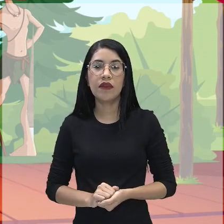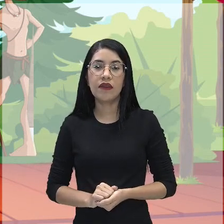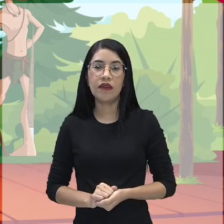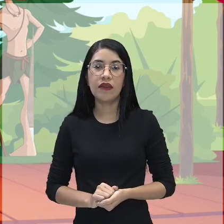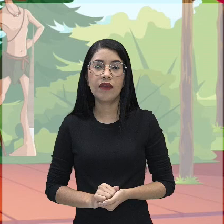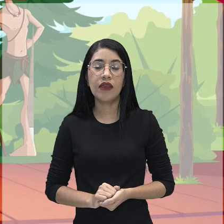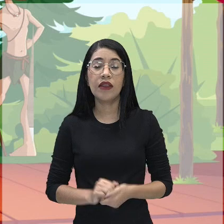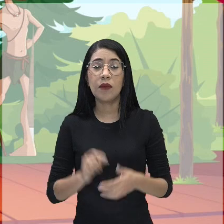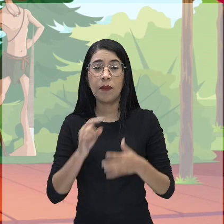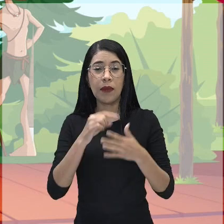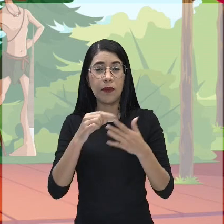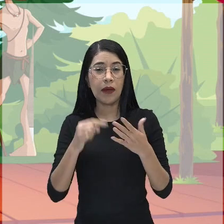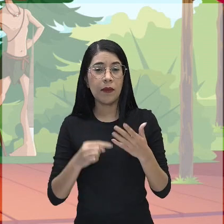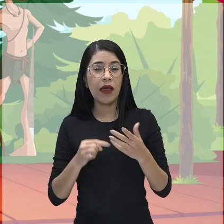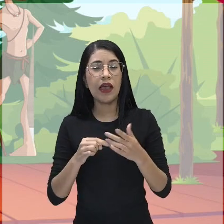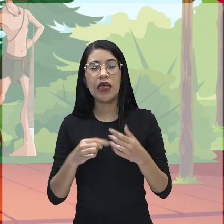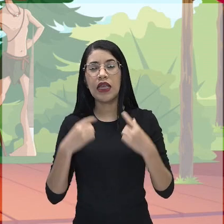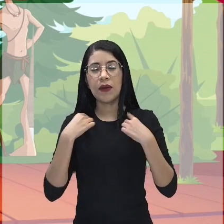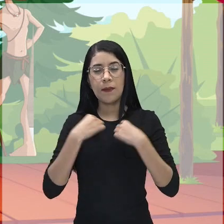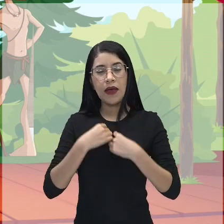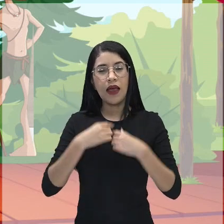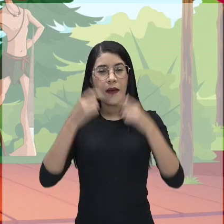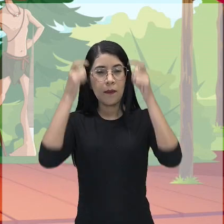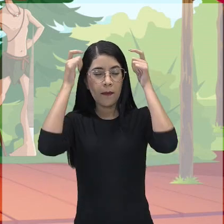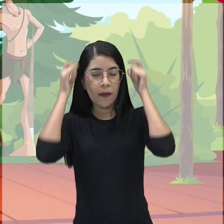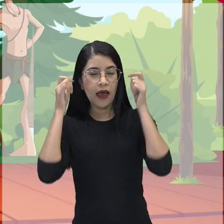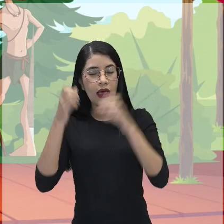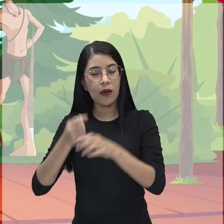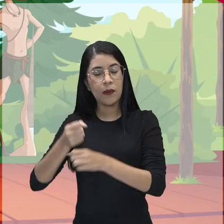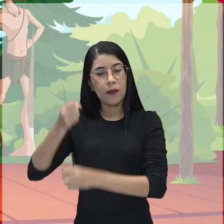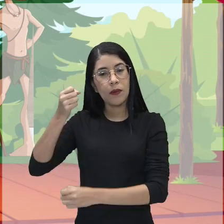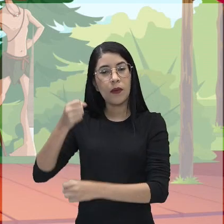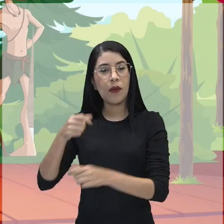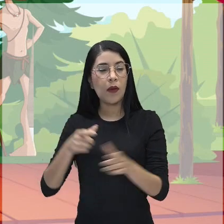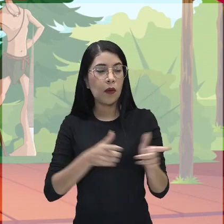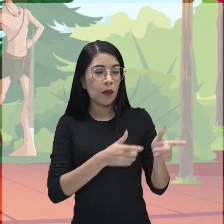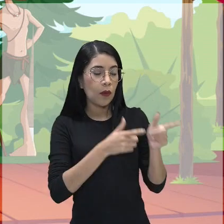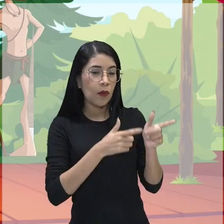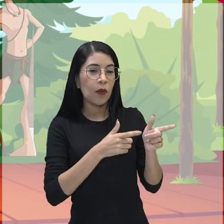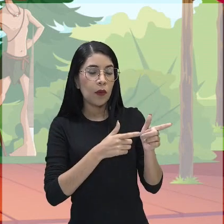adereços. A peruca, os colares, a lança. Aqui o caçador